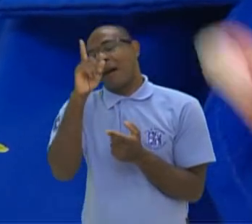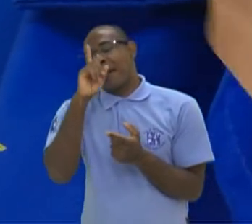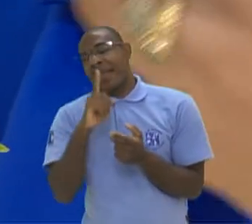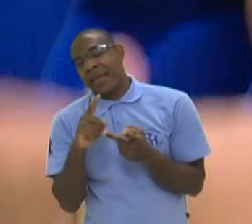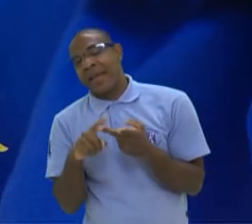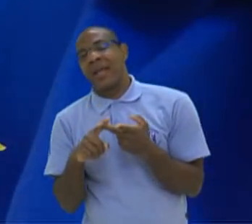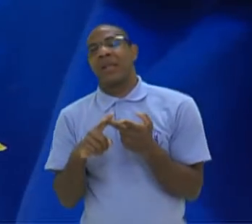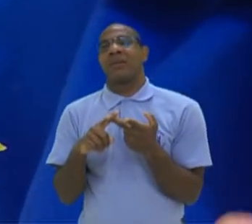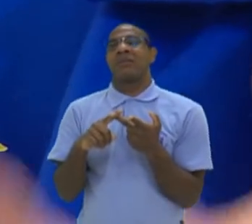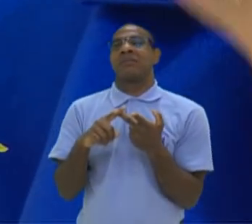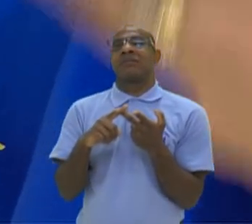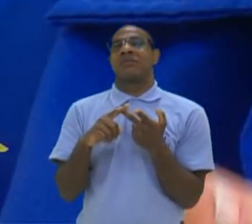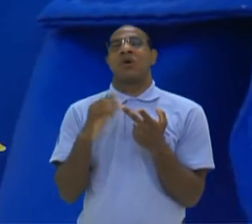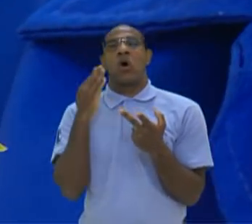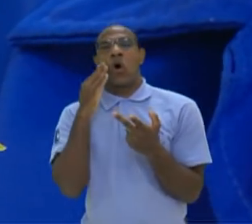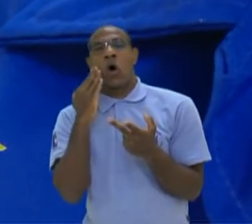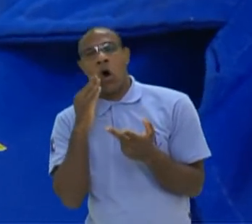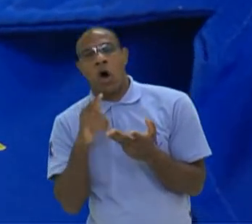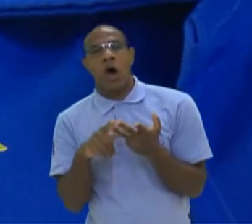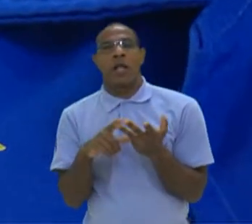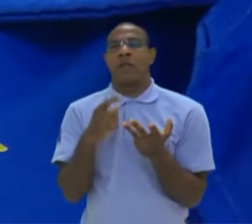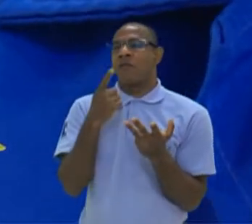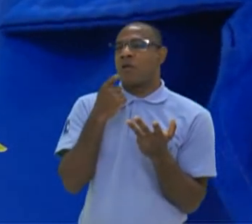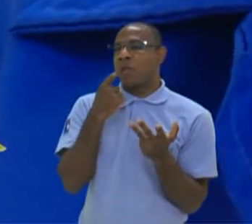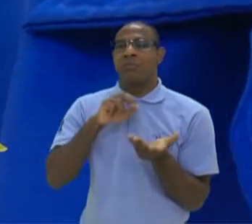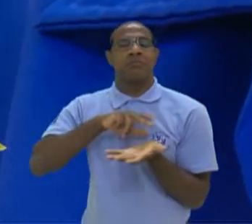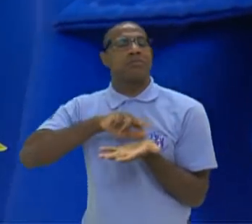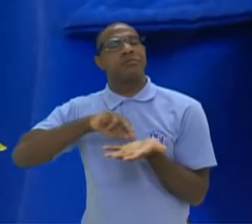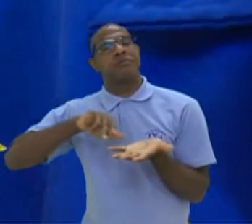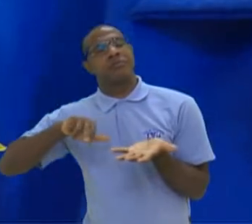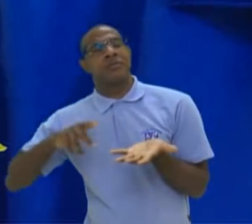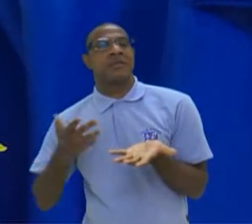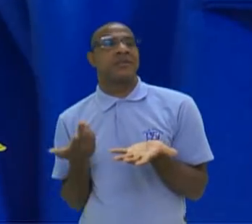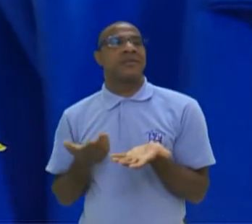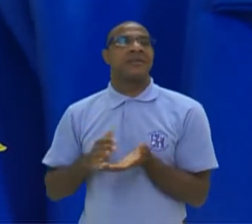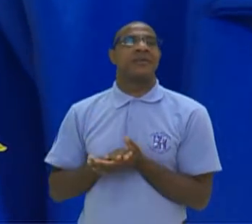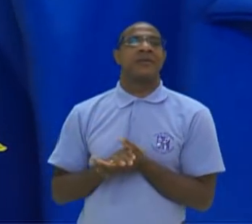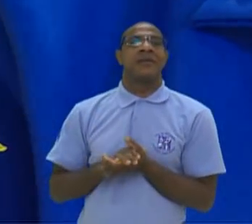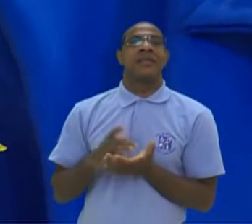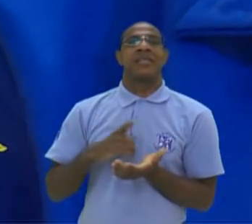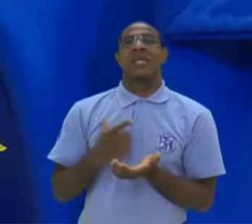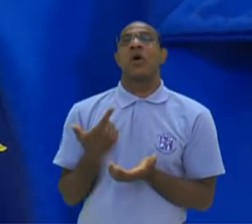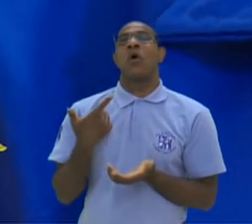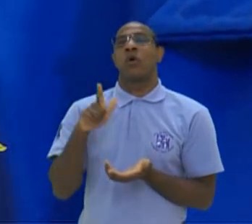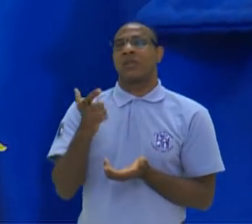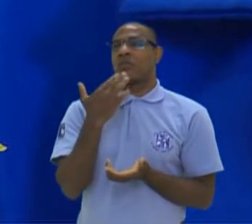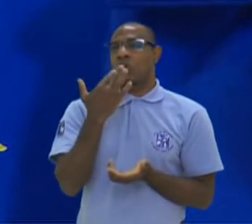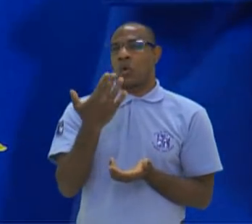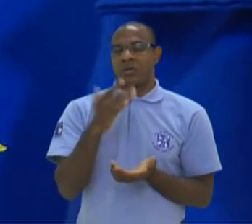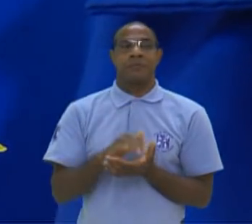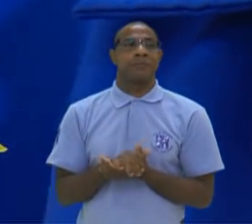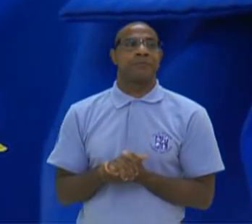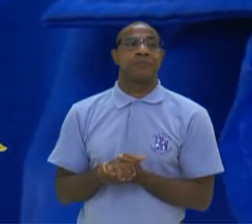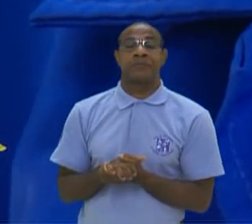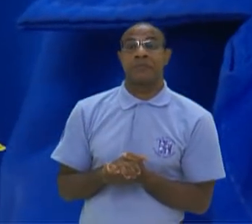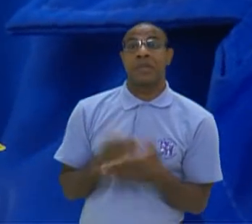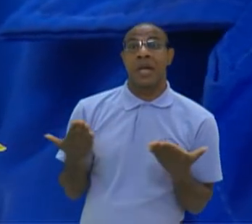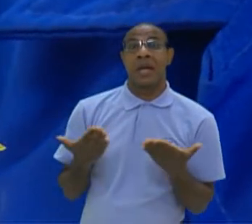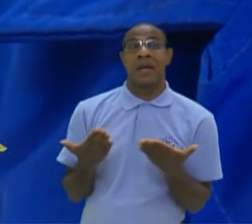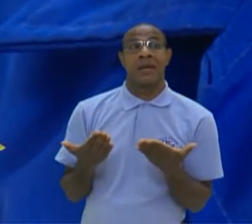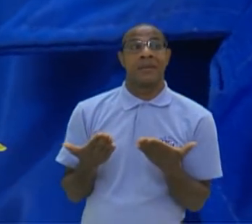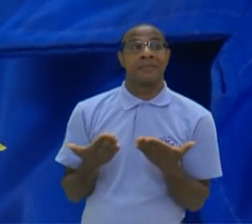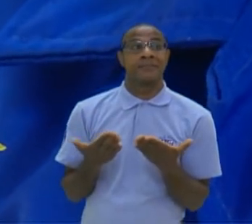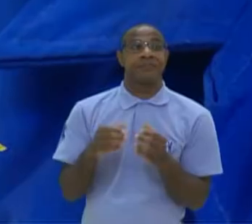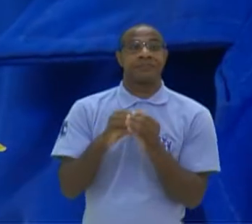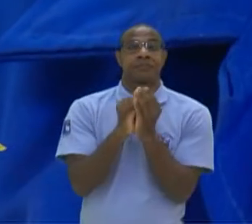laranja, cor-de-rosa, vermelha e também no exemplo das outras flores que a gente tem aqui na sala hoje. As pétalas,